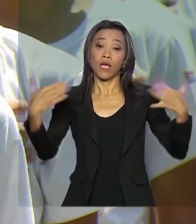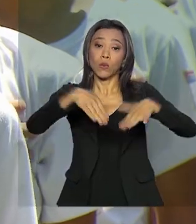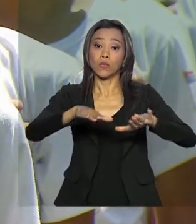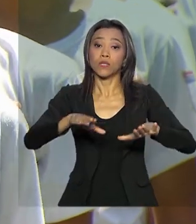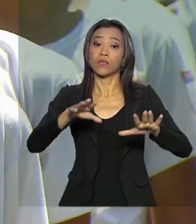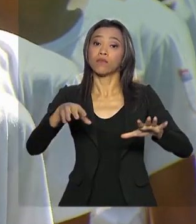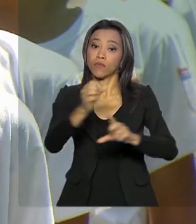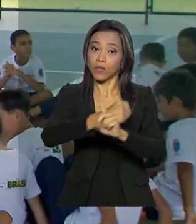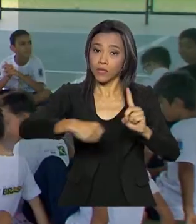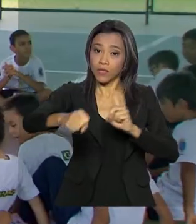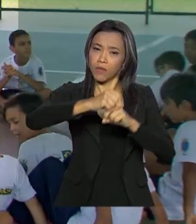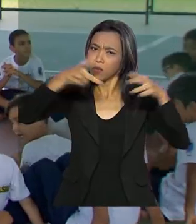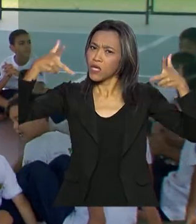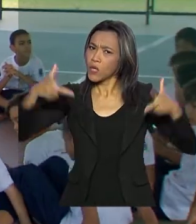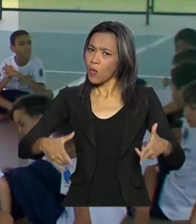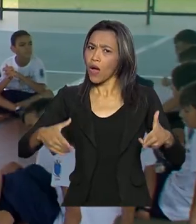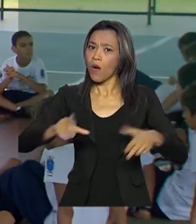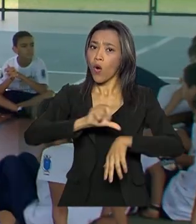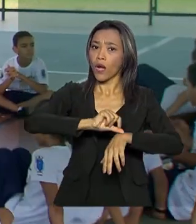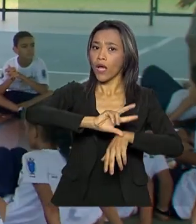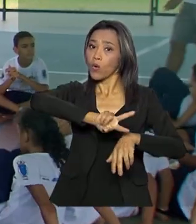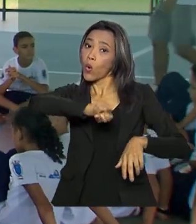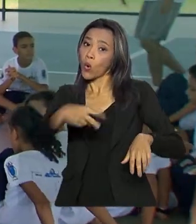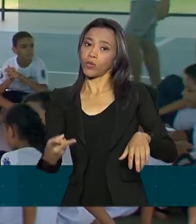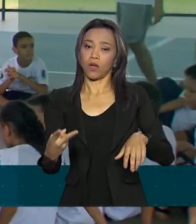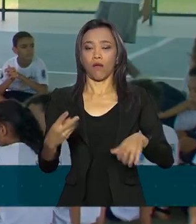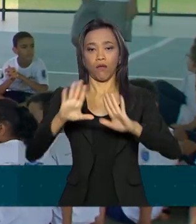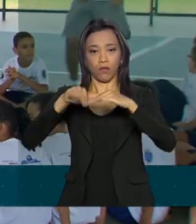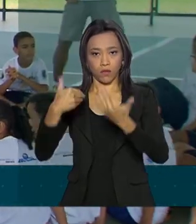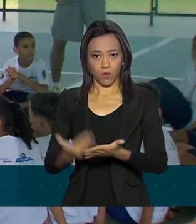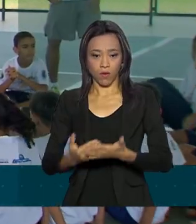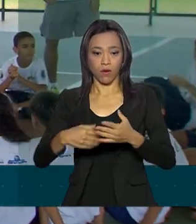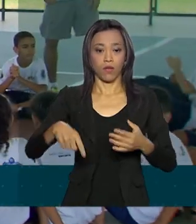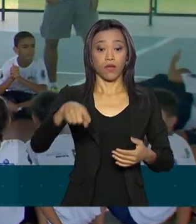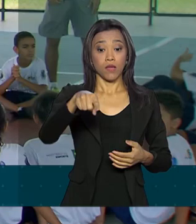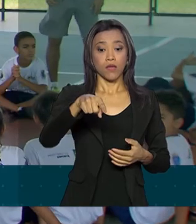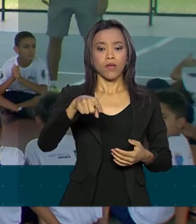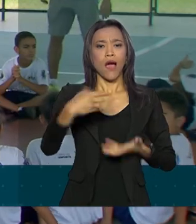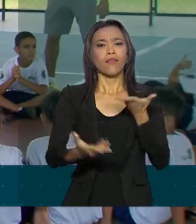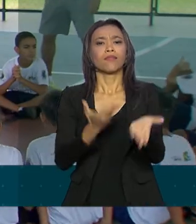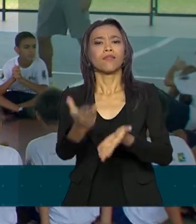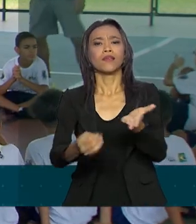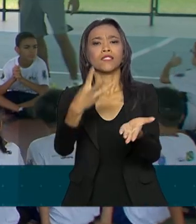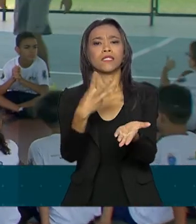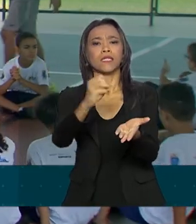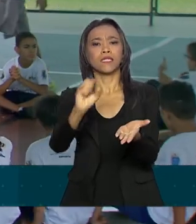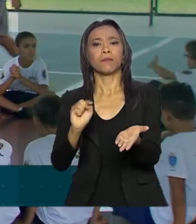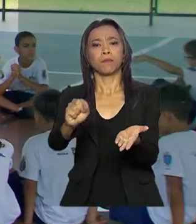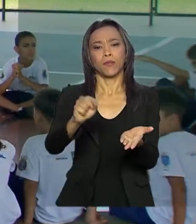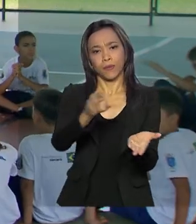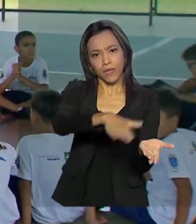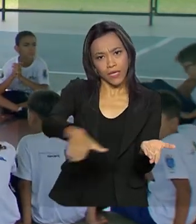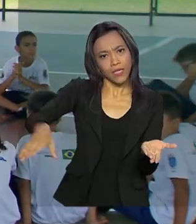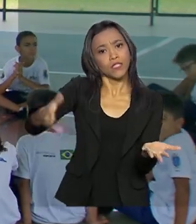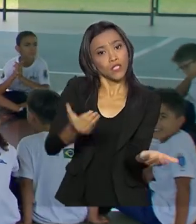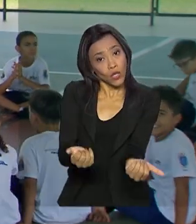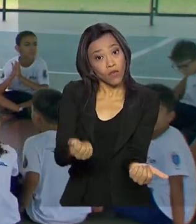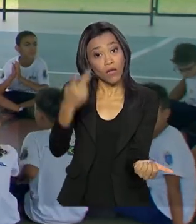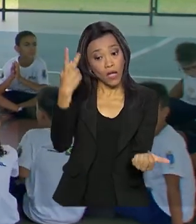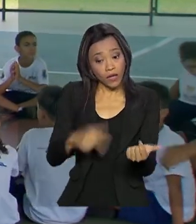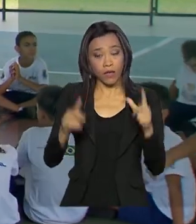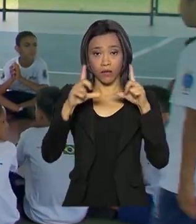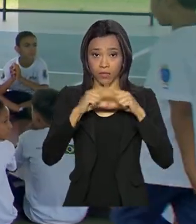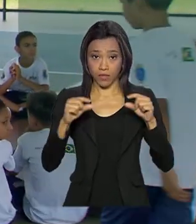das aulas da escola o programa atende hoje cerca de 30 mil crianças e jovens em todo o país só no distrito federal